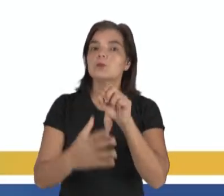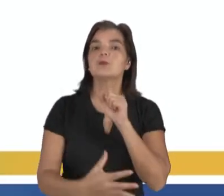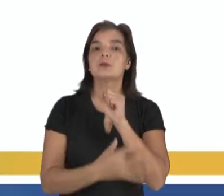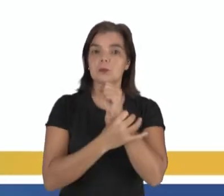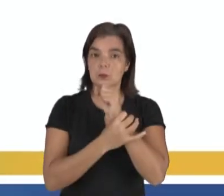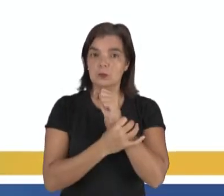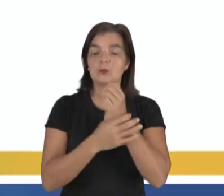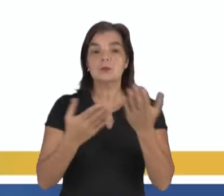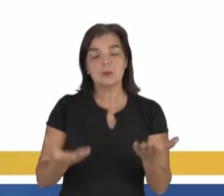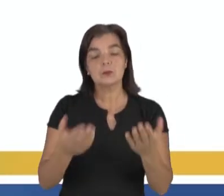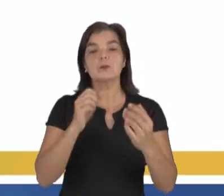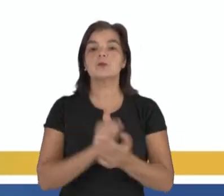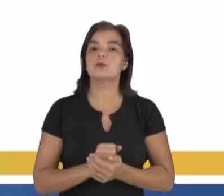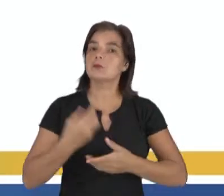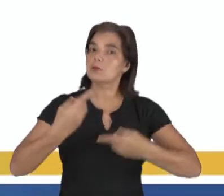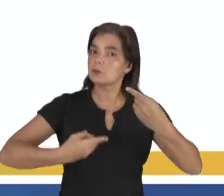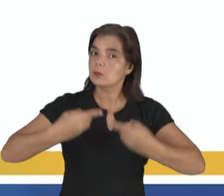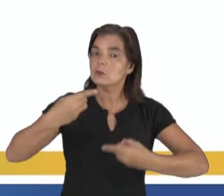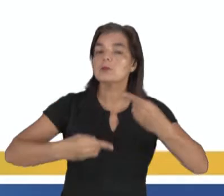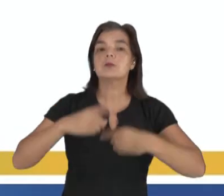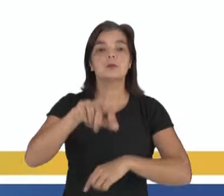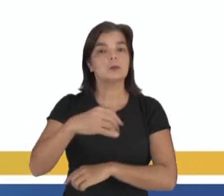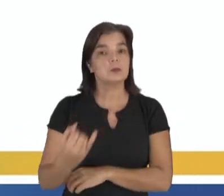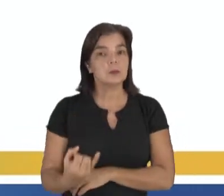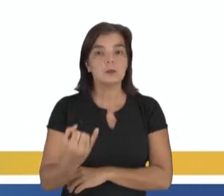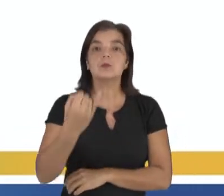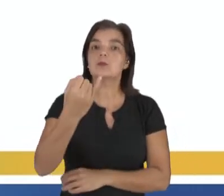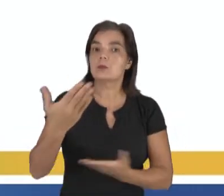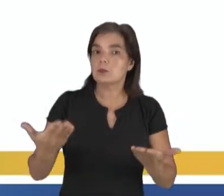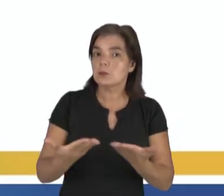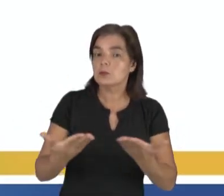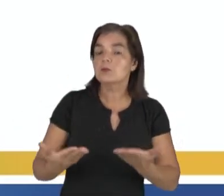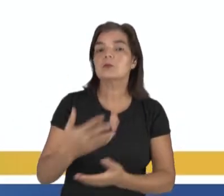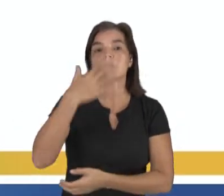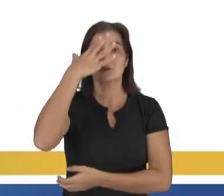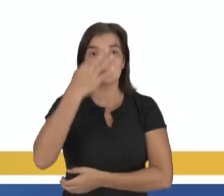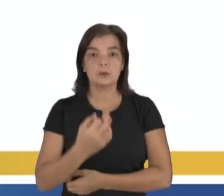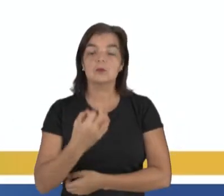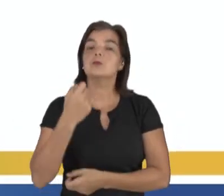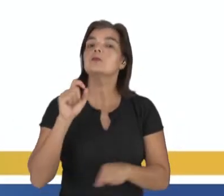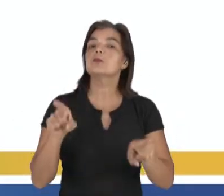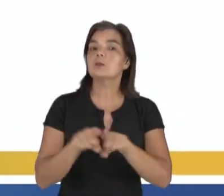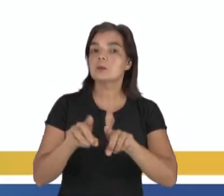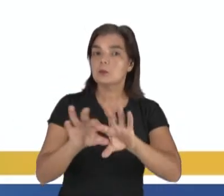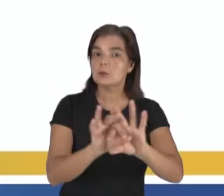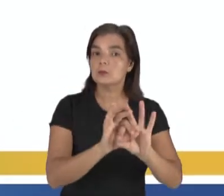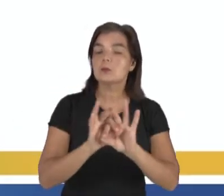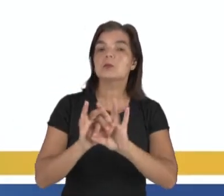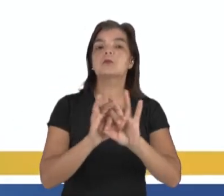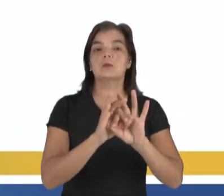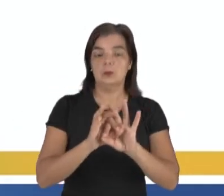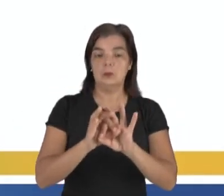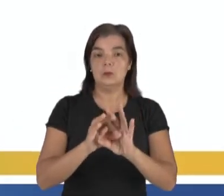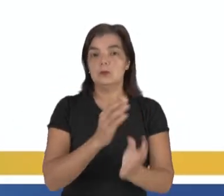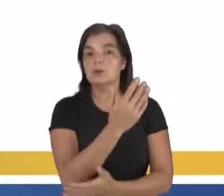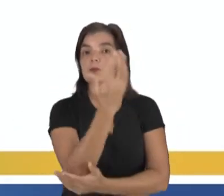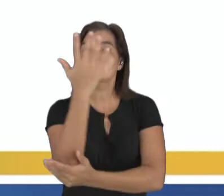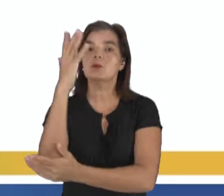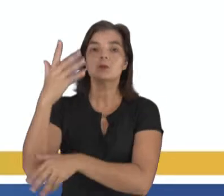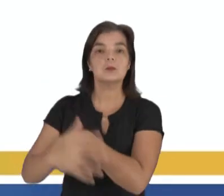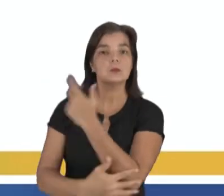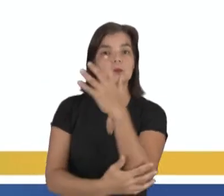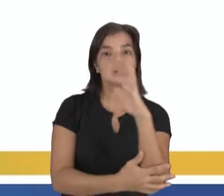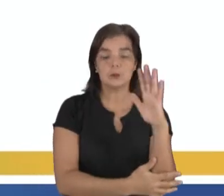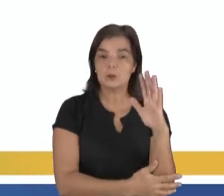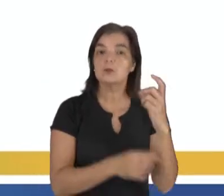sustentável, é um debate muito importante na atualidade, justamente porque está ligado diretamente com o meio ambiente, com